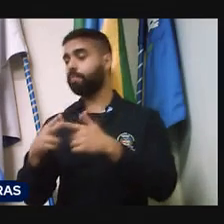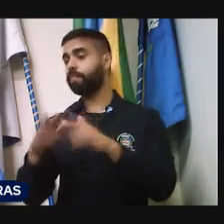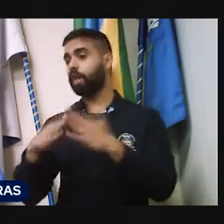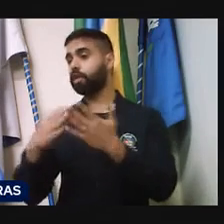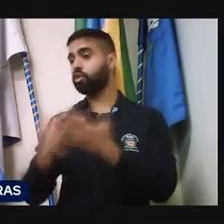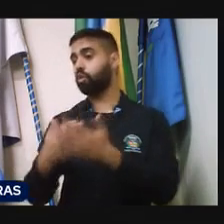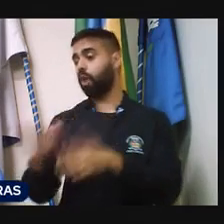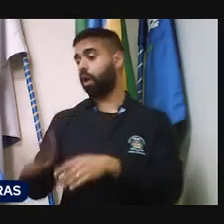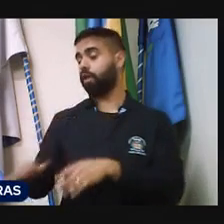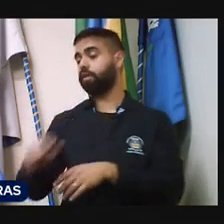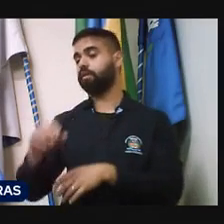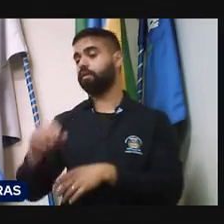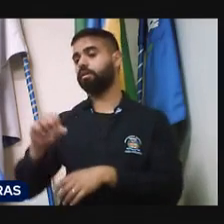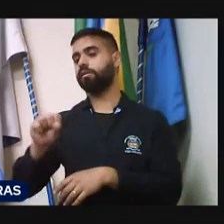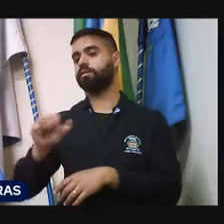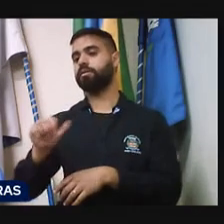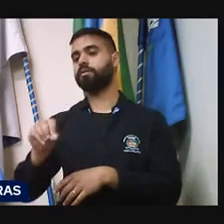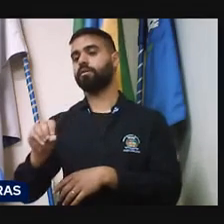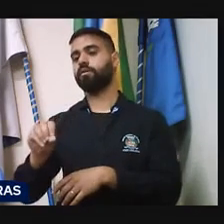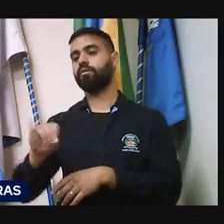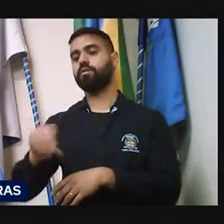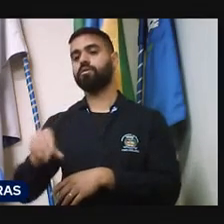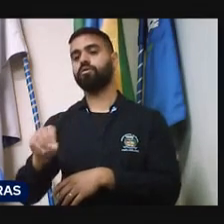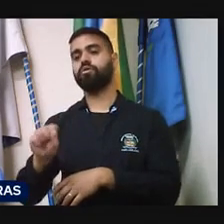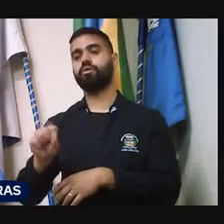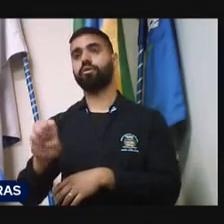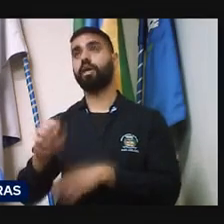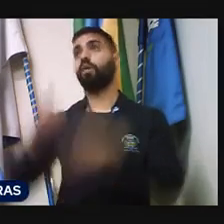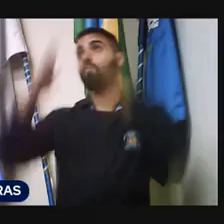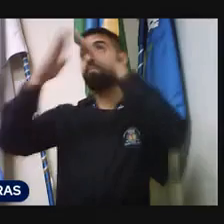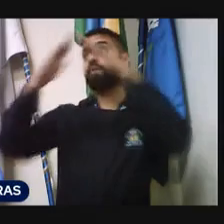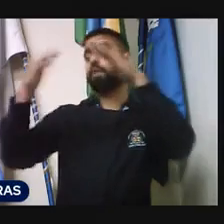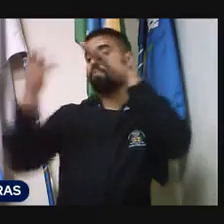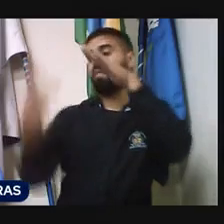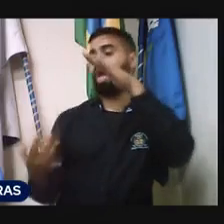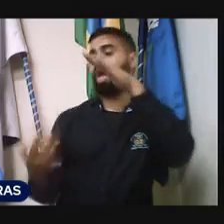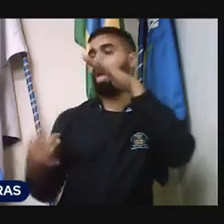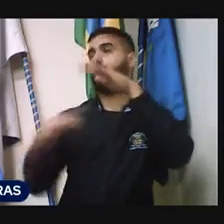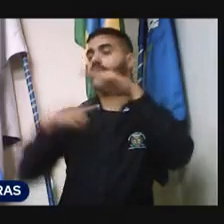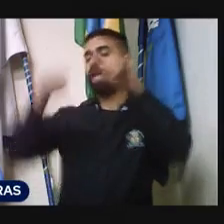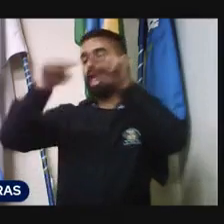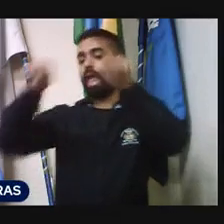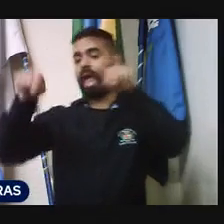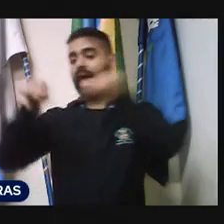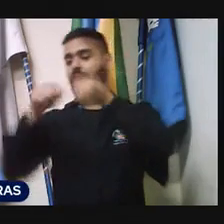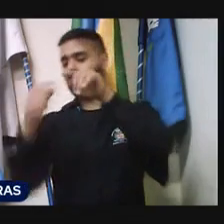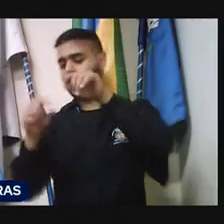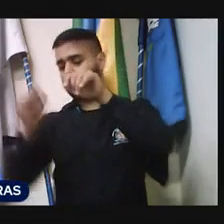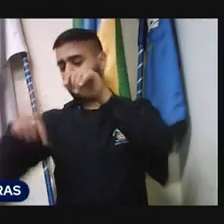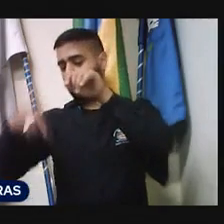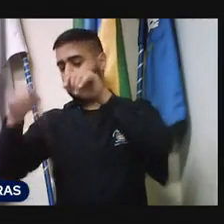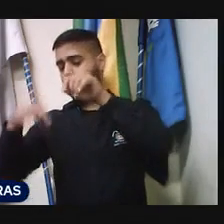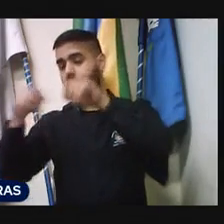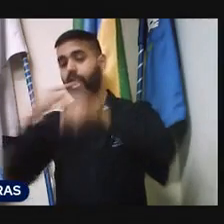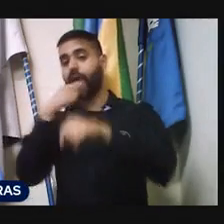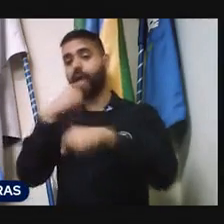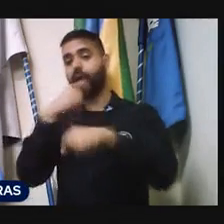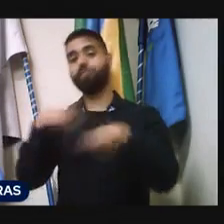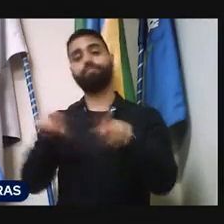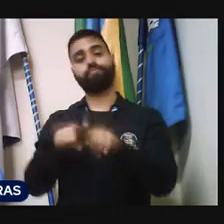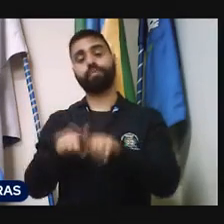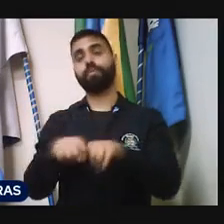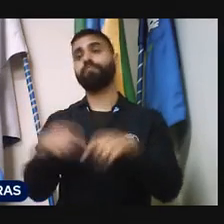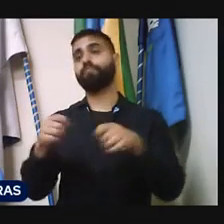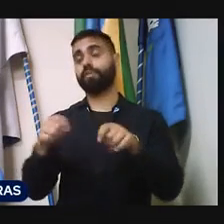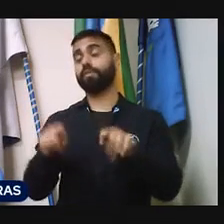onde recebe crianças pequenas no telhado parte de lado de dentro caixa d'água vazando água para tudo pelado também tem que ser feito caixa